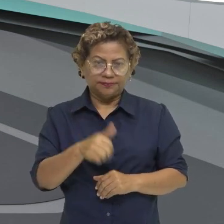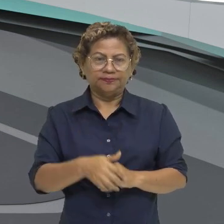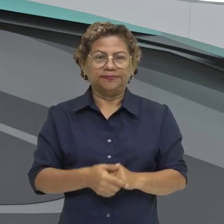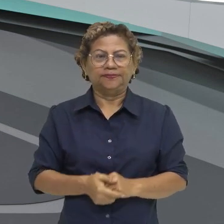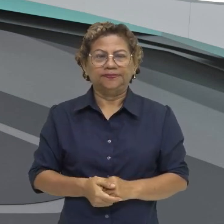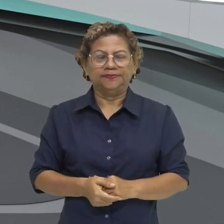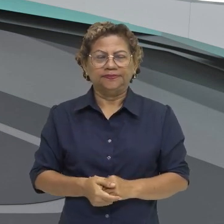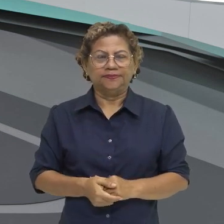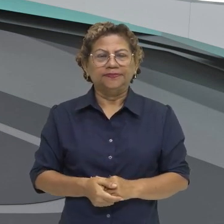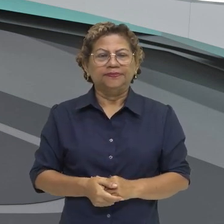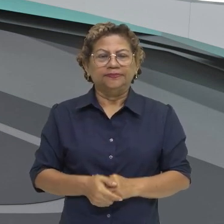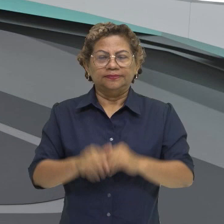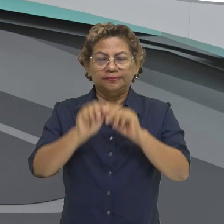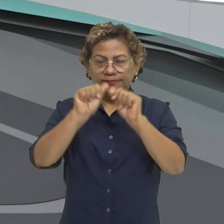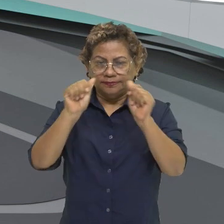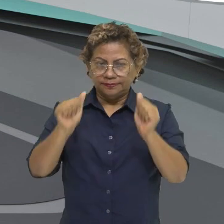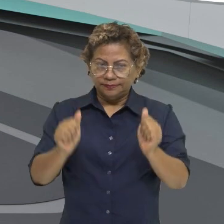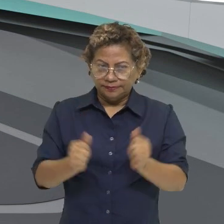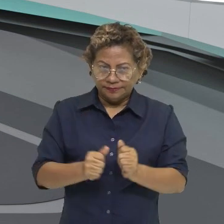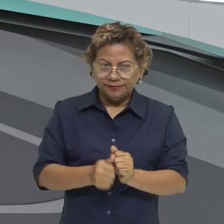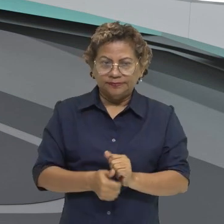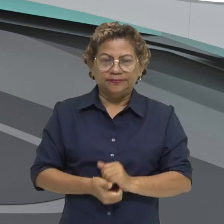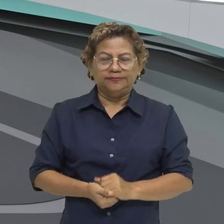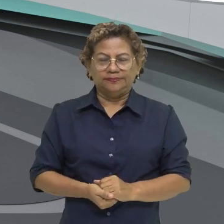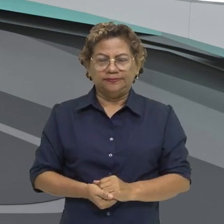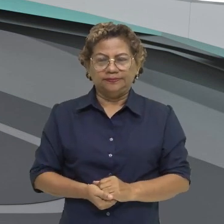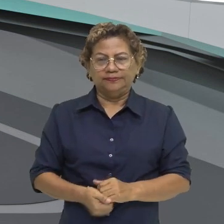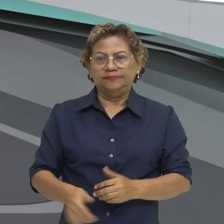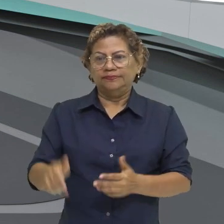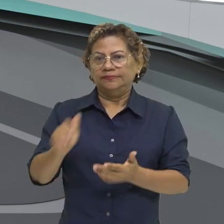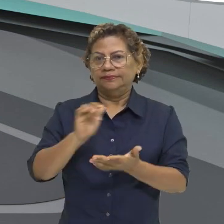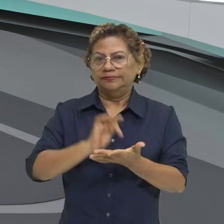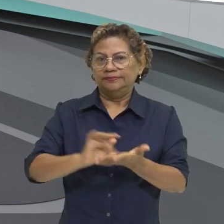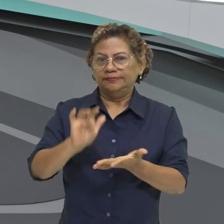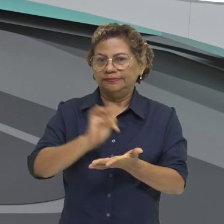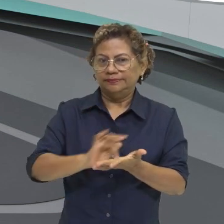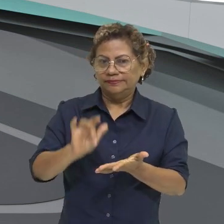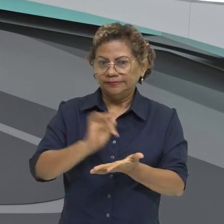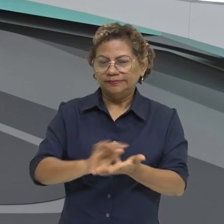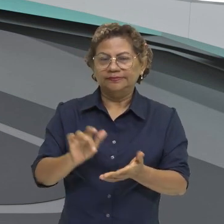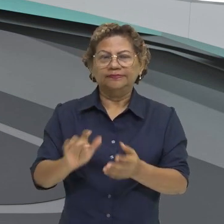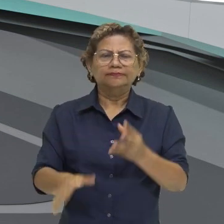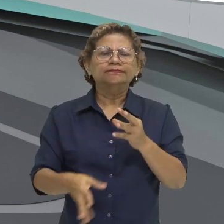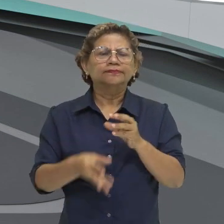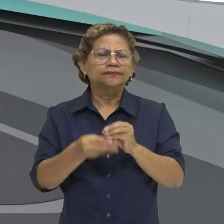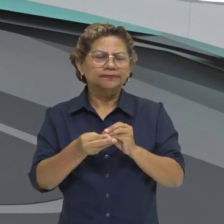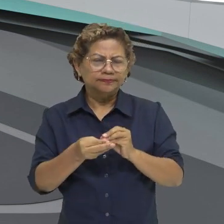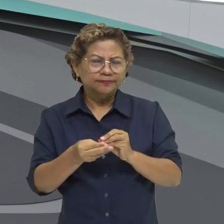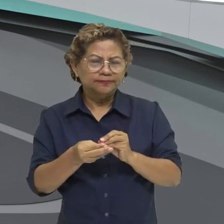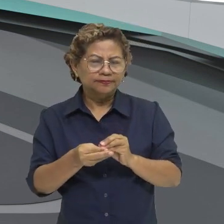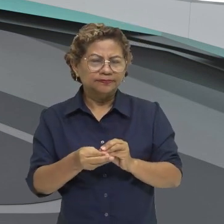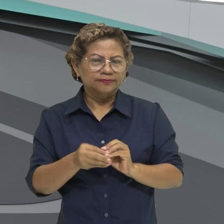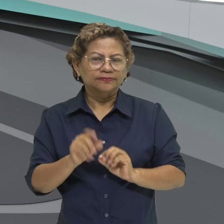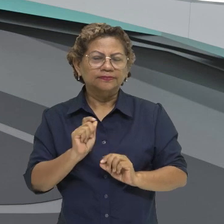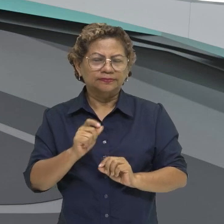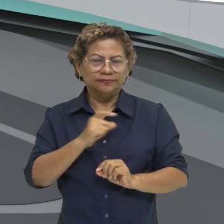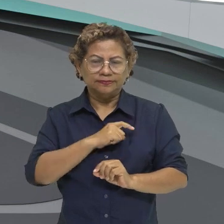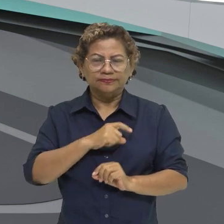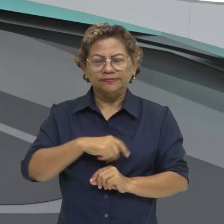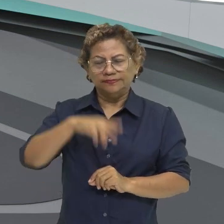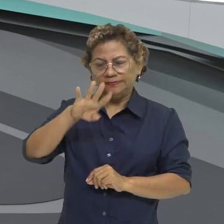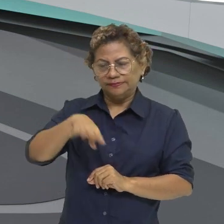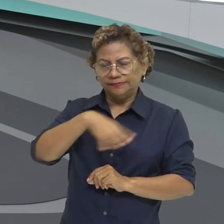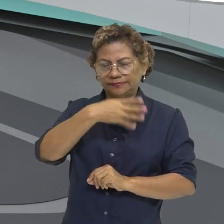11ª manifestação artística, é a arte digital. Os seus elementos, né, integra artes